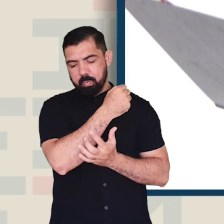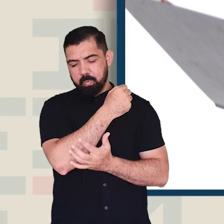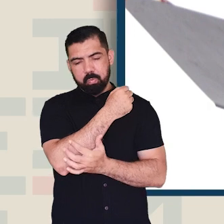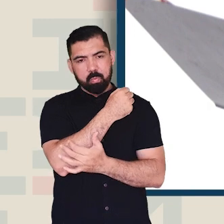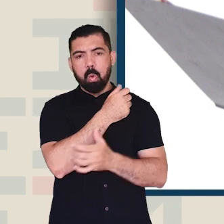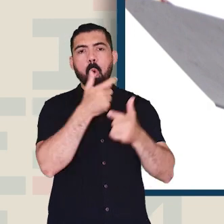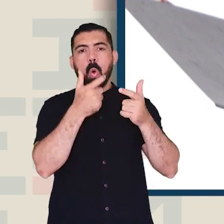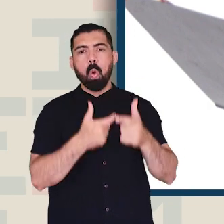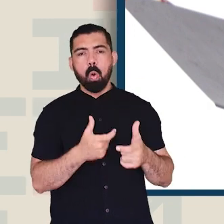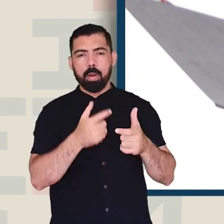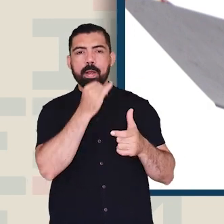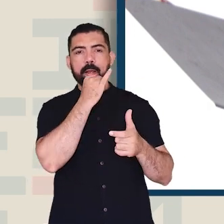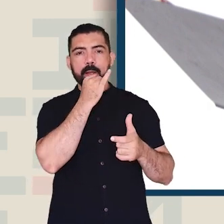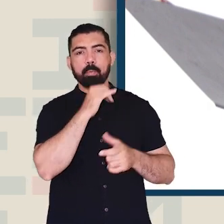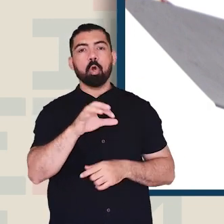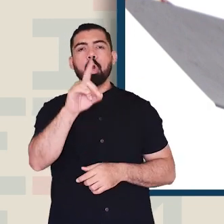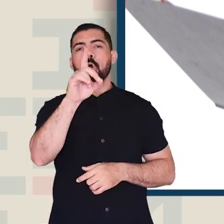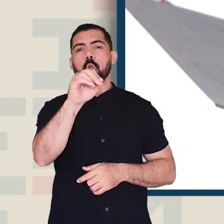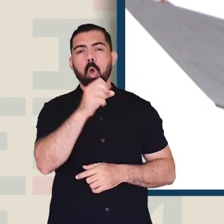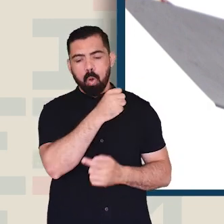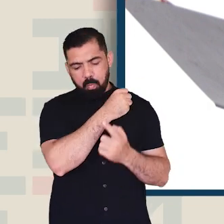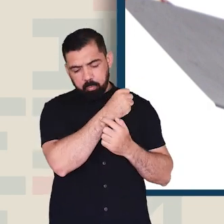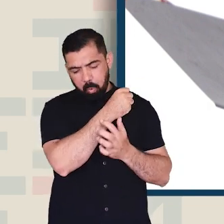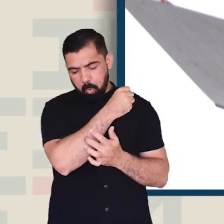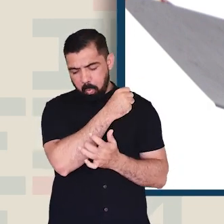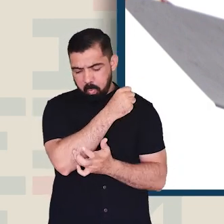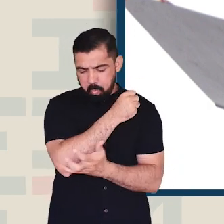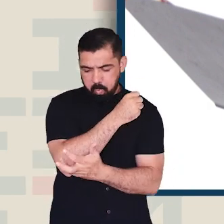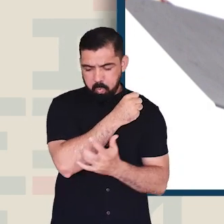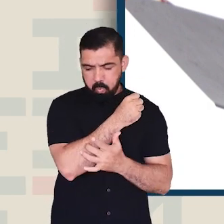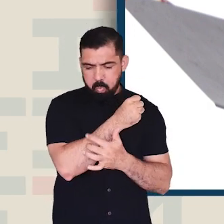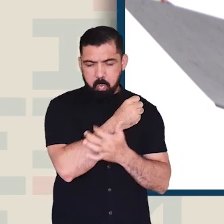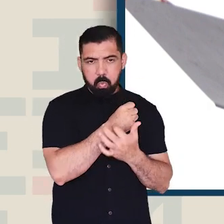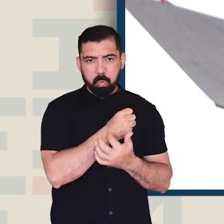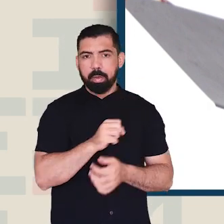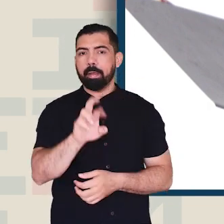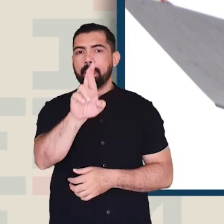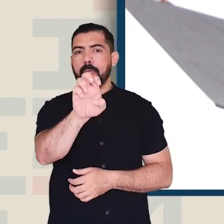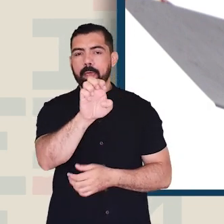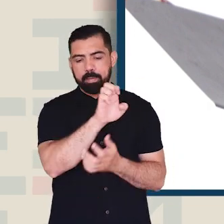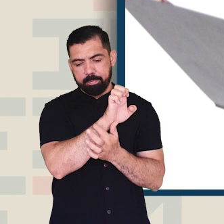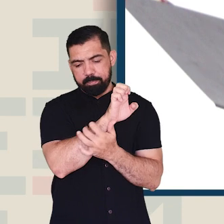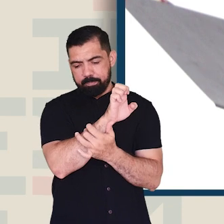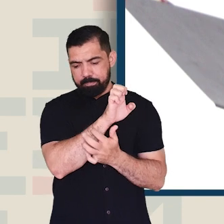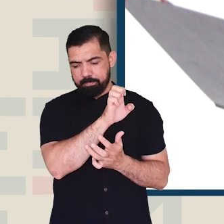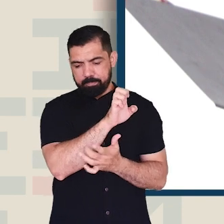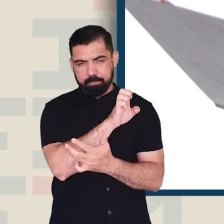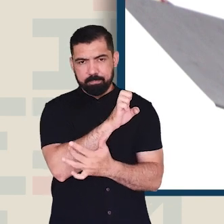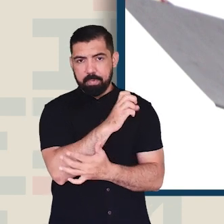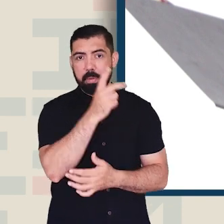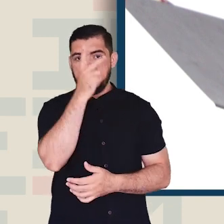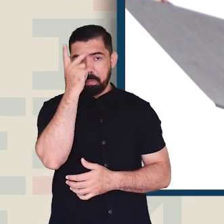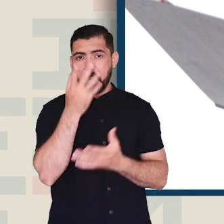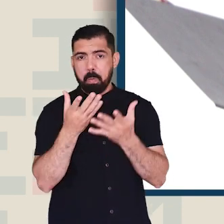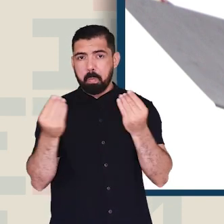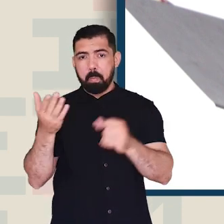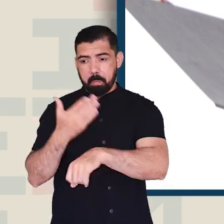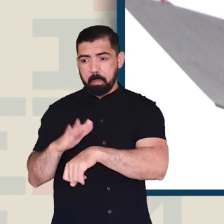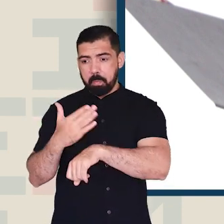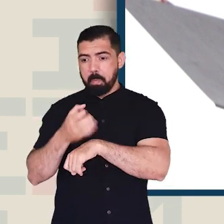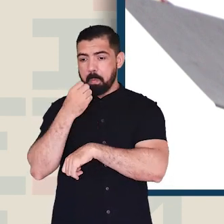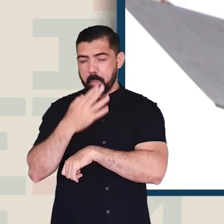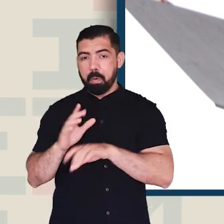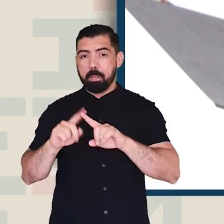saber onde é o som de cada nota. Então, tem muita gente que toca, e toca bem, né? Tem uma prática boa de